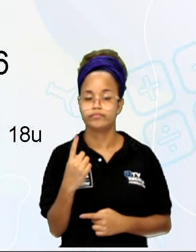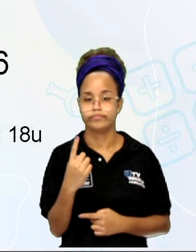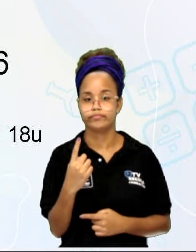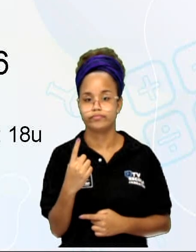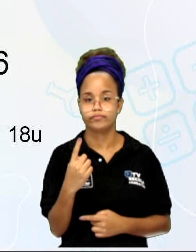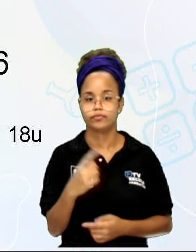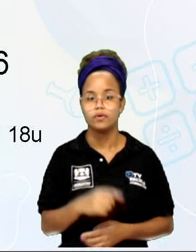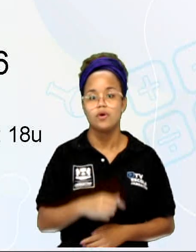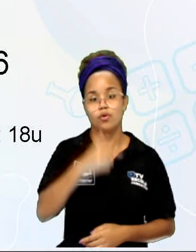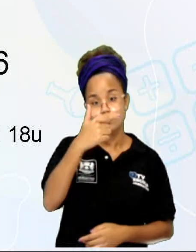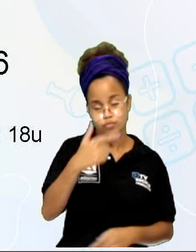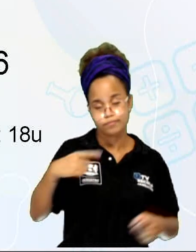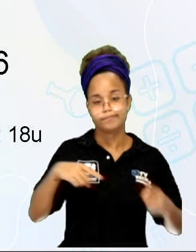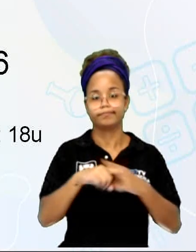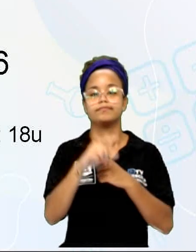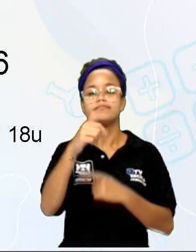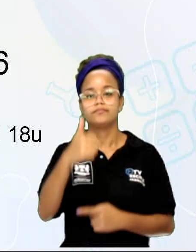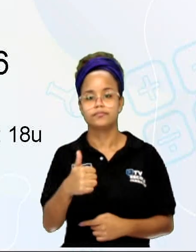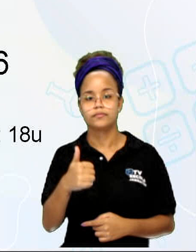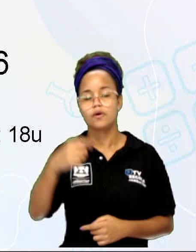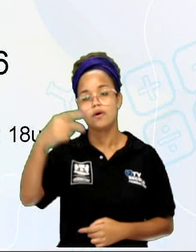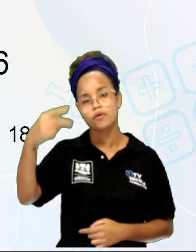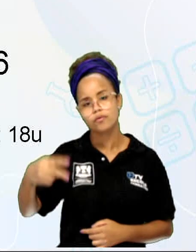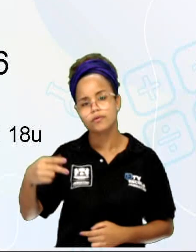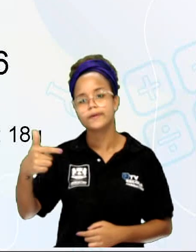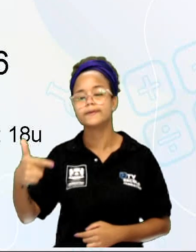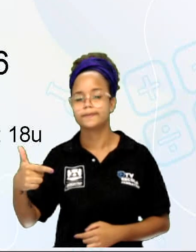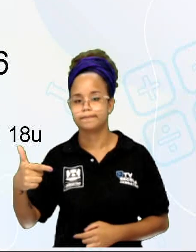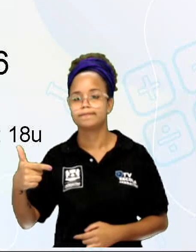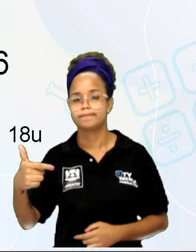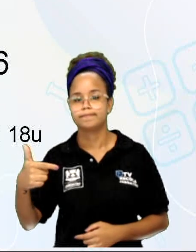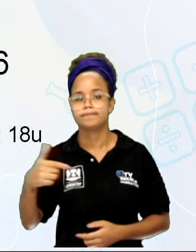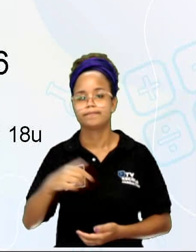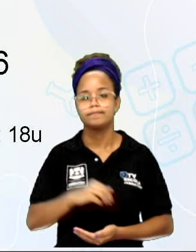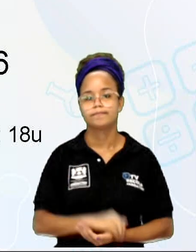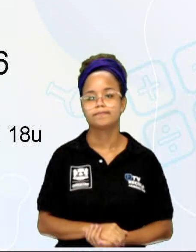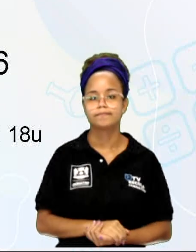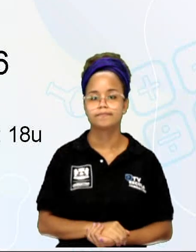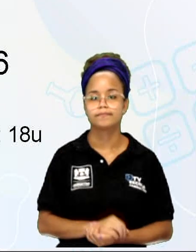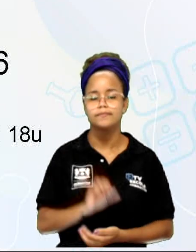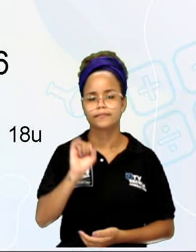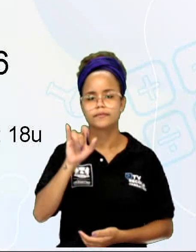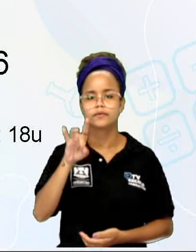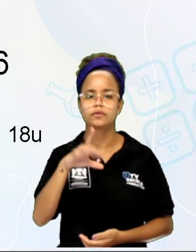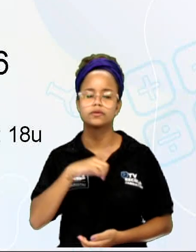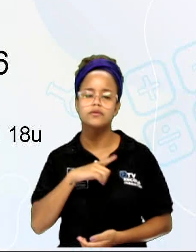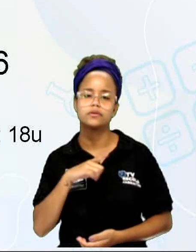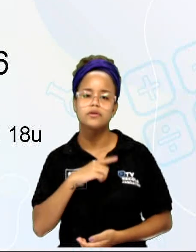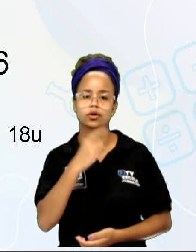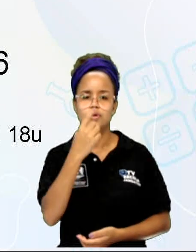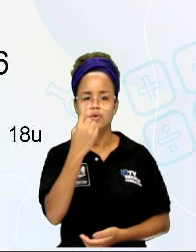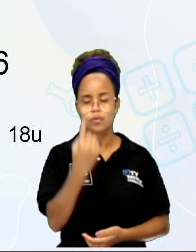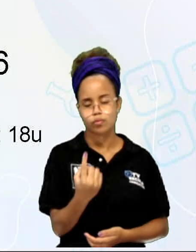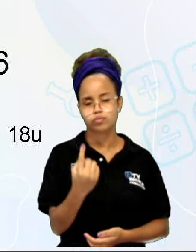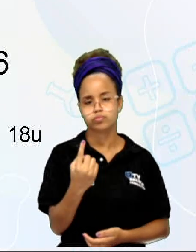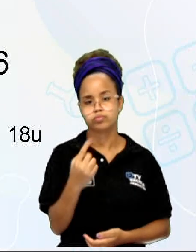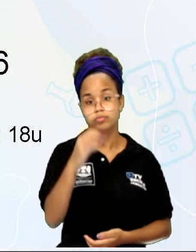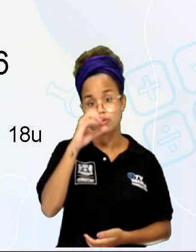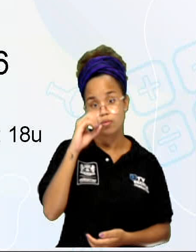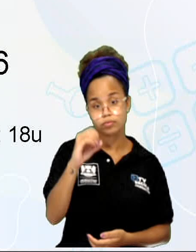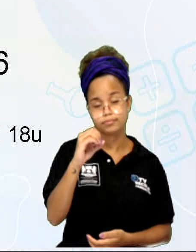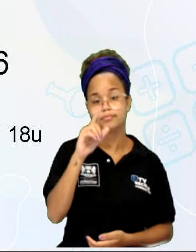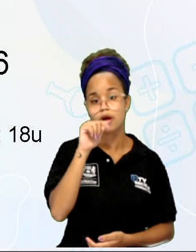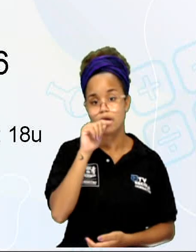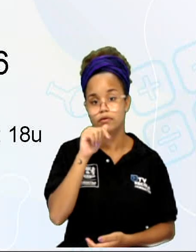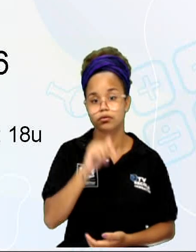multiplica 2 vezes 1 igual a 2. Se a gente tem apenas um átomo de oxigênio na molécula da água